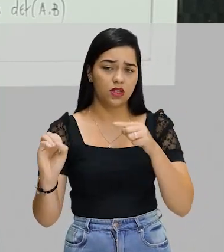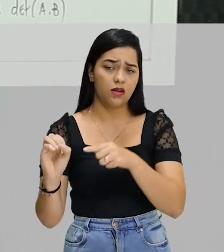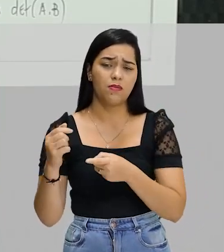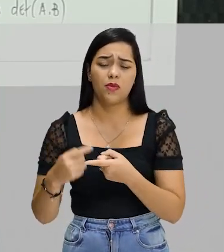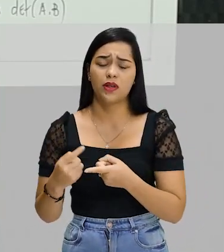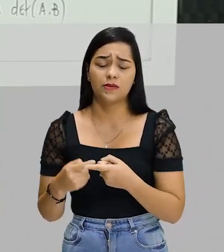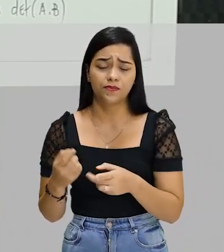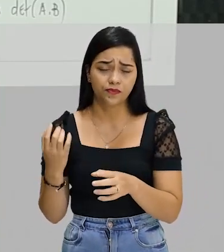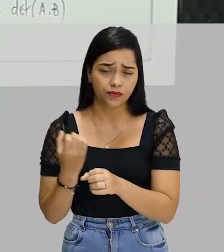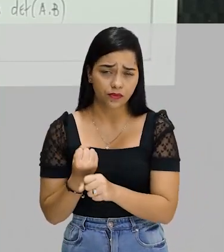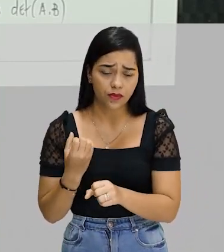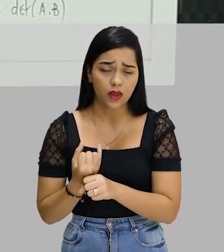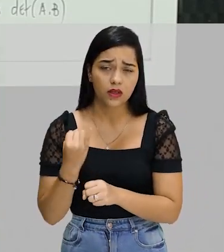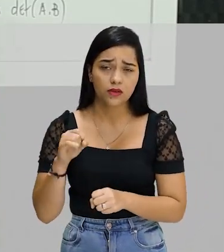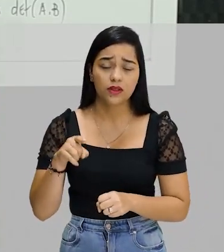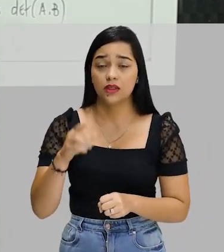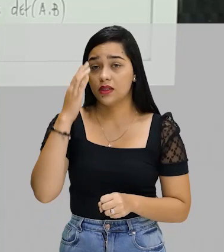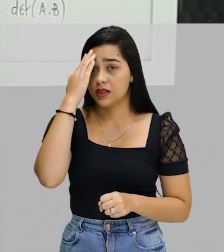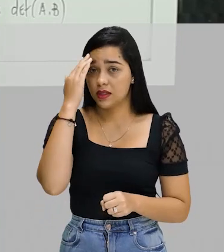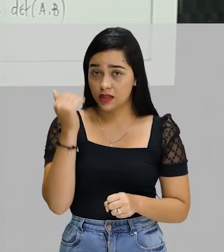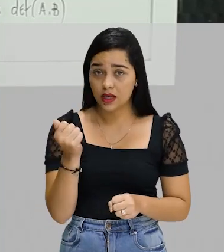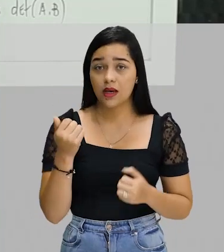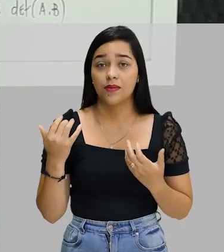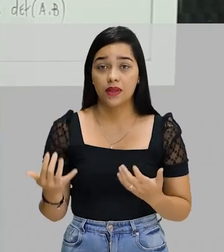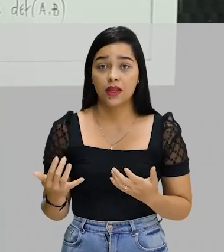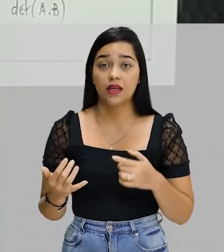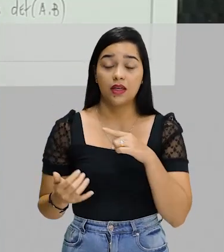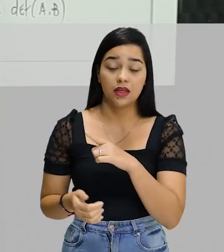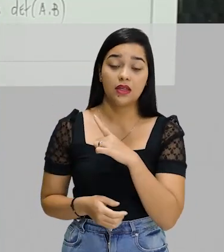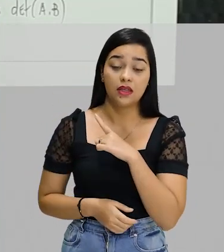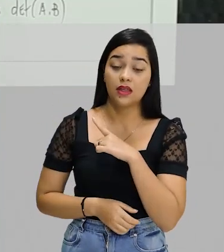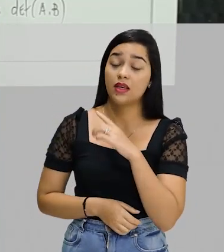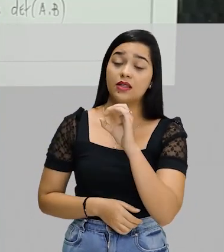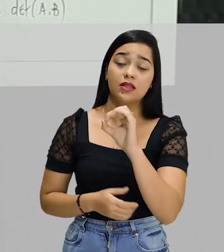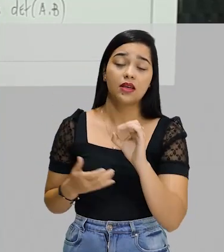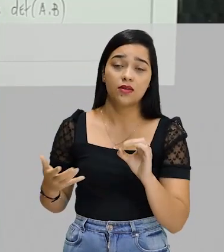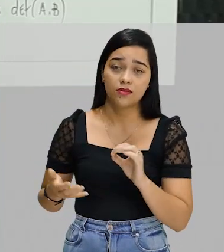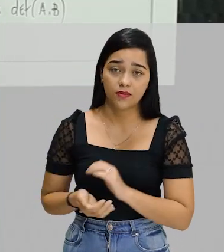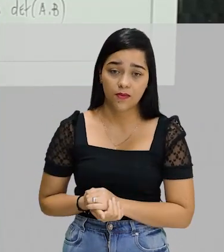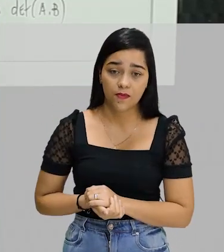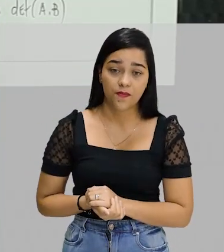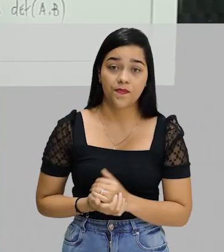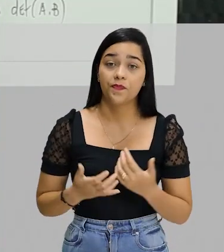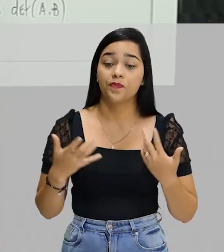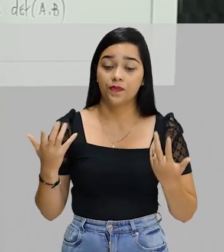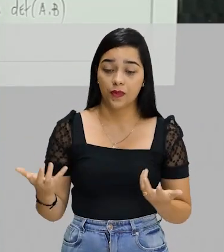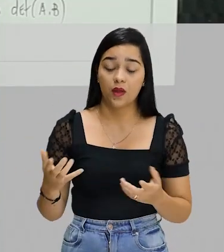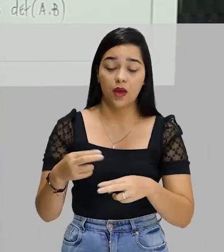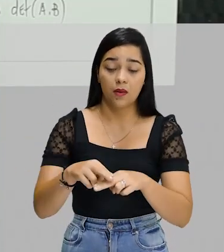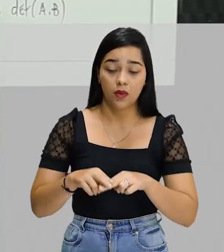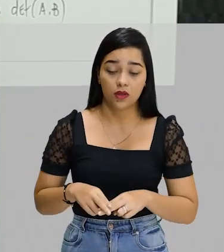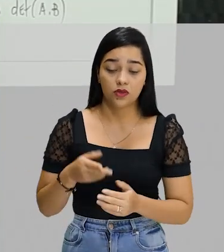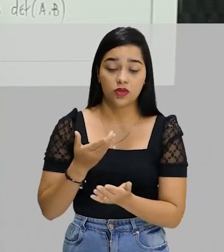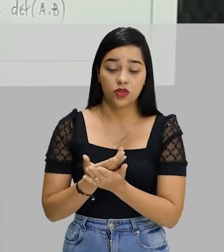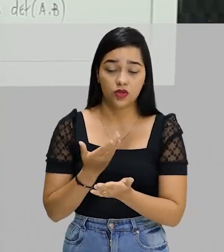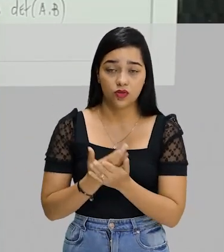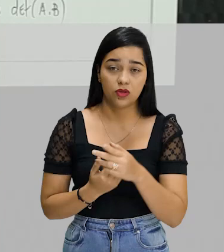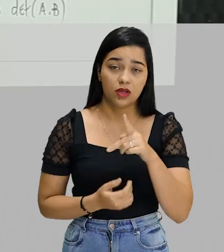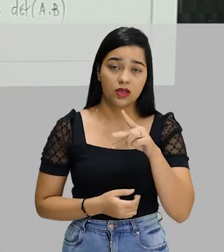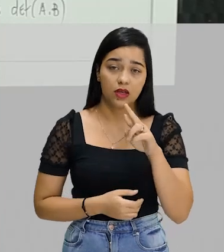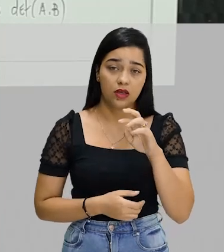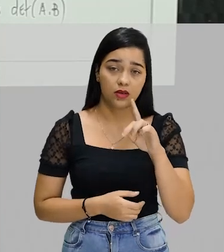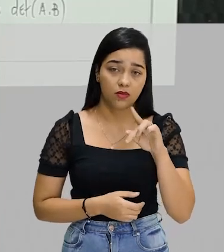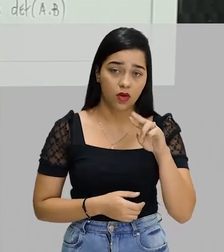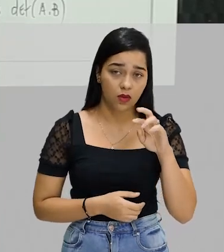você vai calcular se você já sabe da propriedade que esse determinante é zero? Tá? Então, é por isso que a gente estuda essas propriedades, para que a